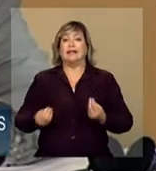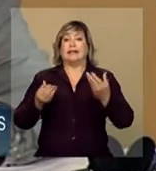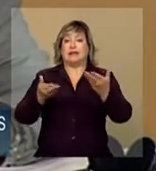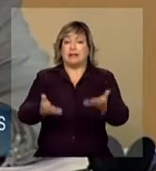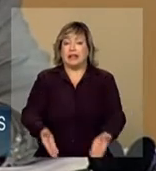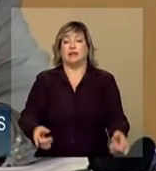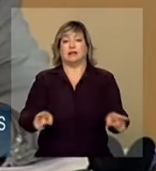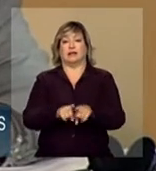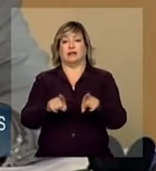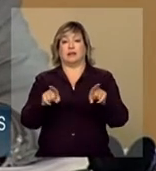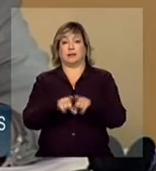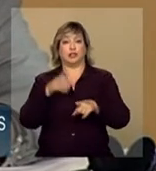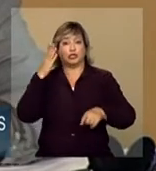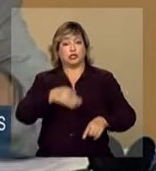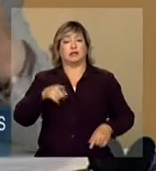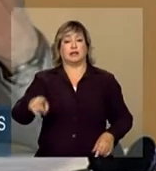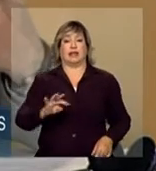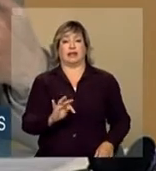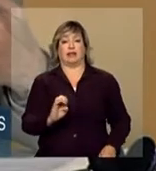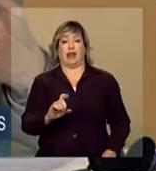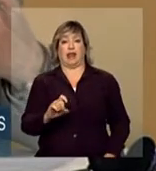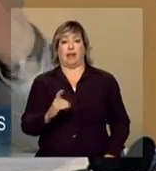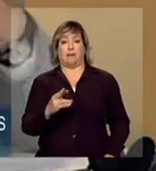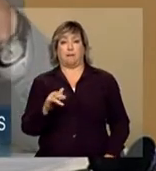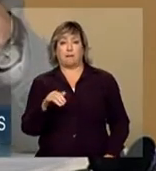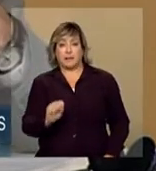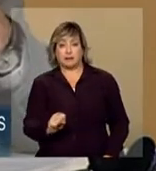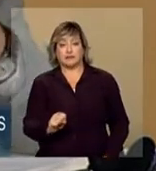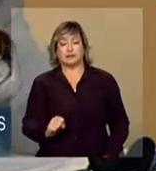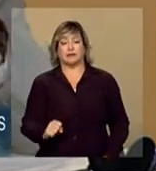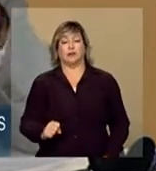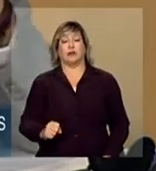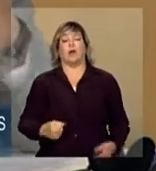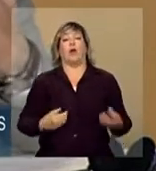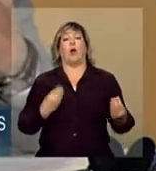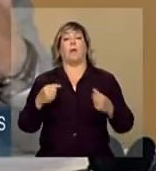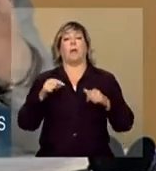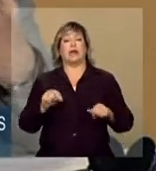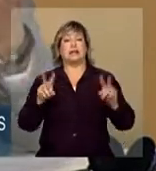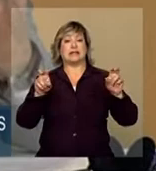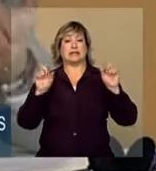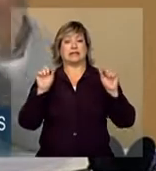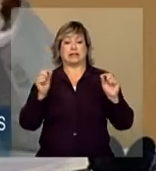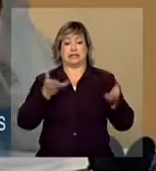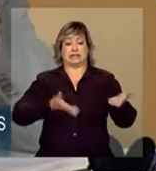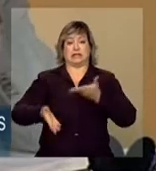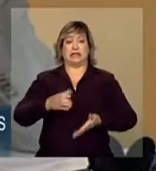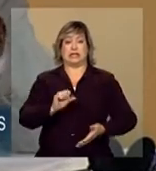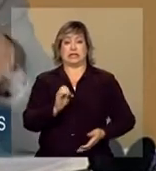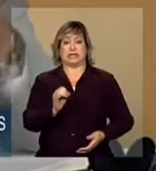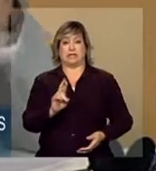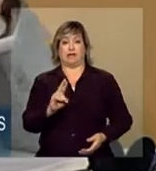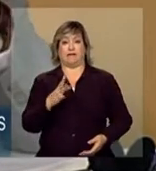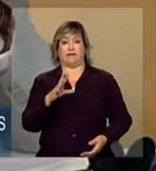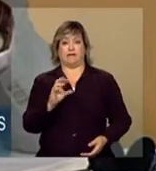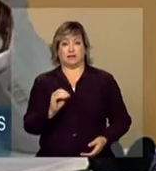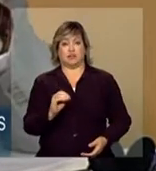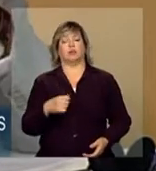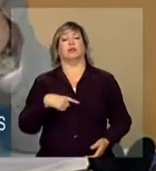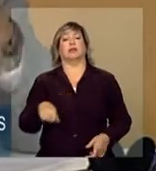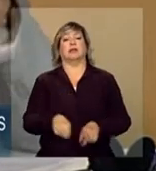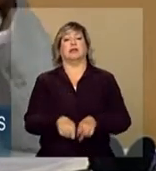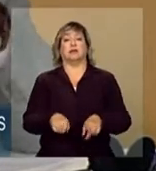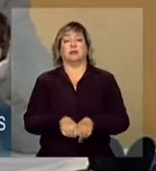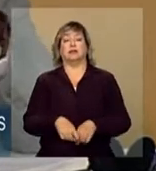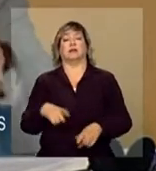também diretamente pela Telebrás. Como o termo é serviço, ainda que ele tenha investimento, equipamento,